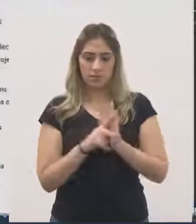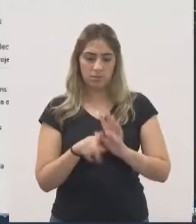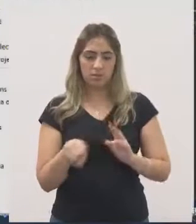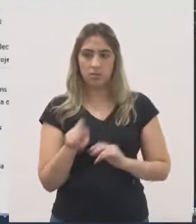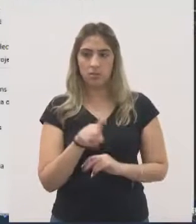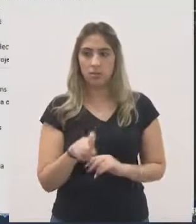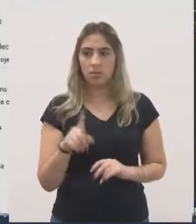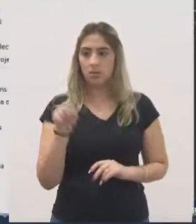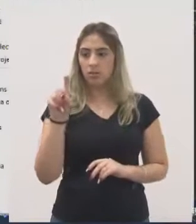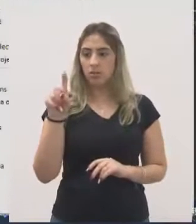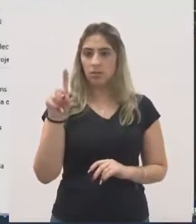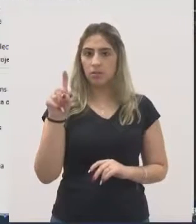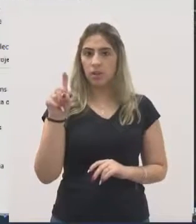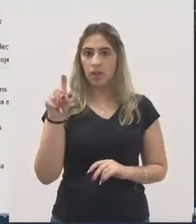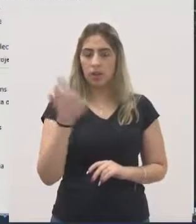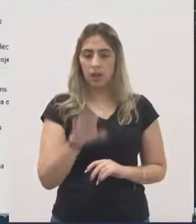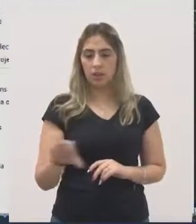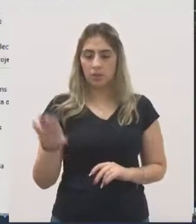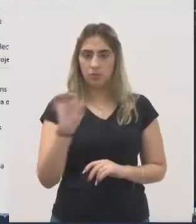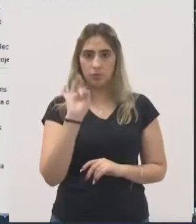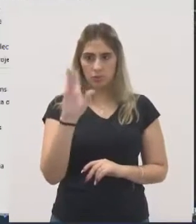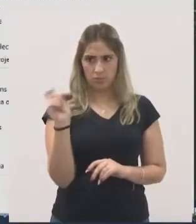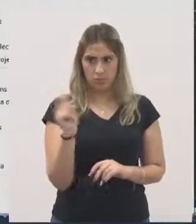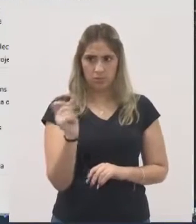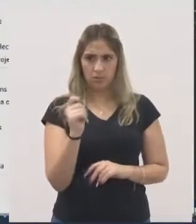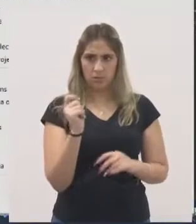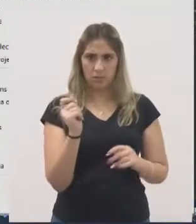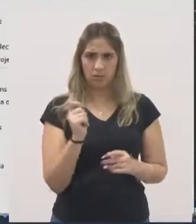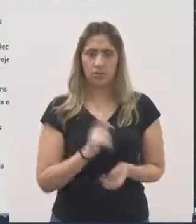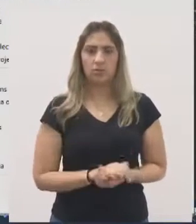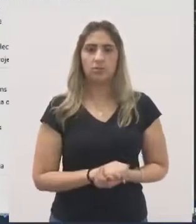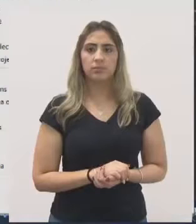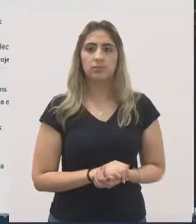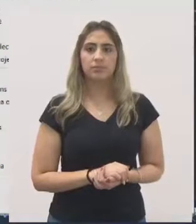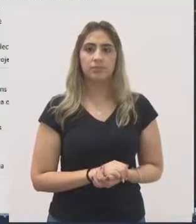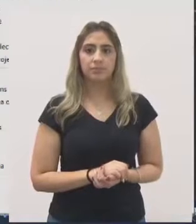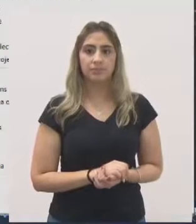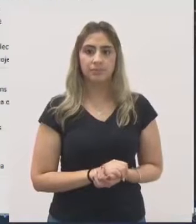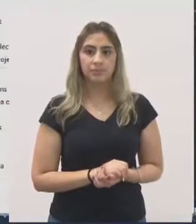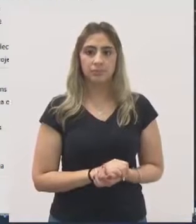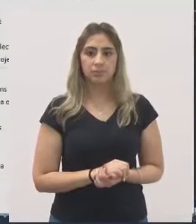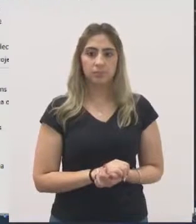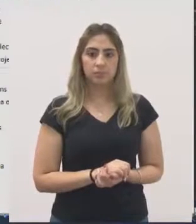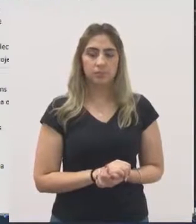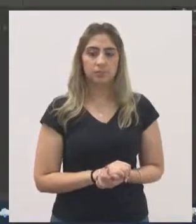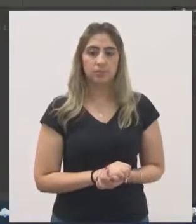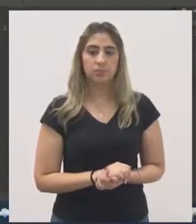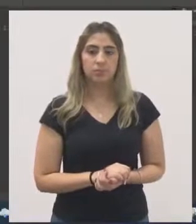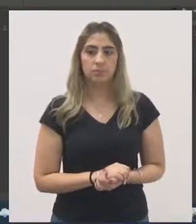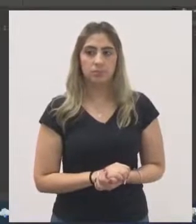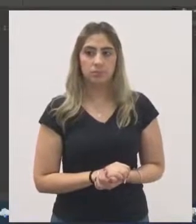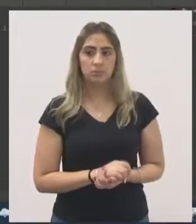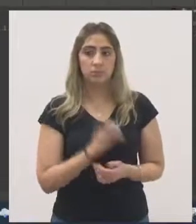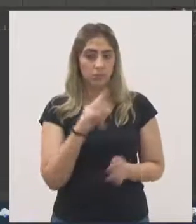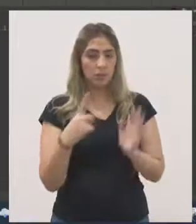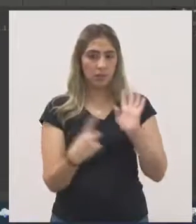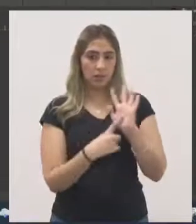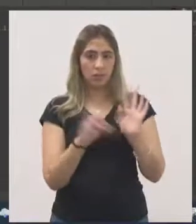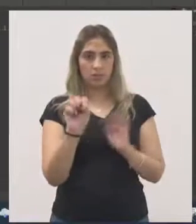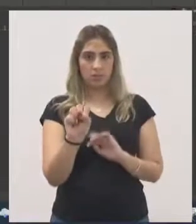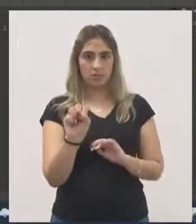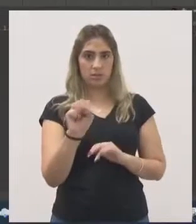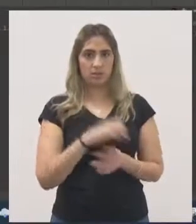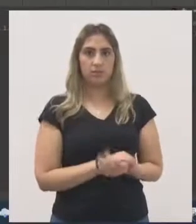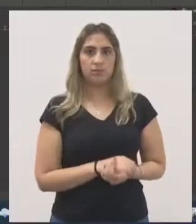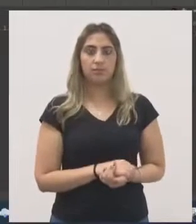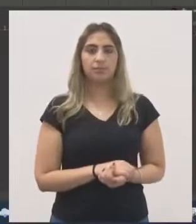botão esquerdo, com o botão direito? Deixa eu ver se eu consigo... Não, eu acho que não. Então é só apertando S. Só apertando